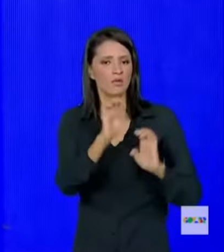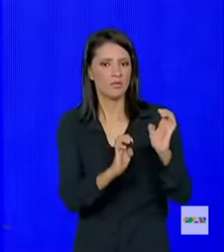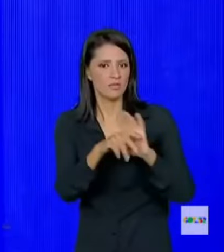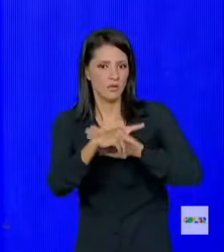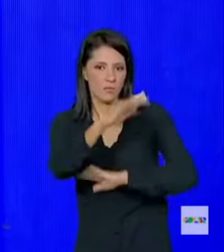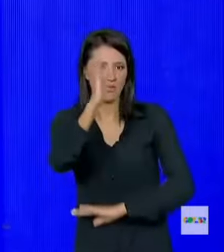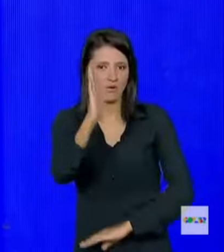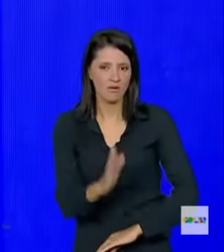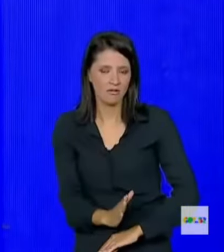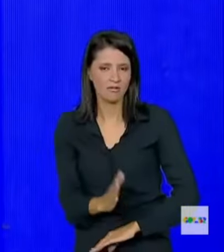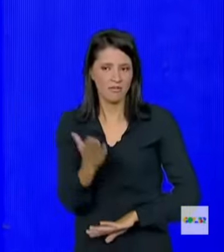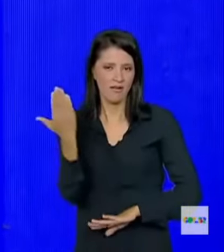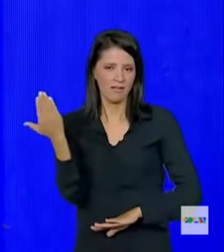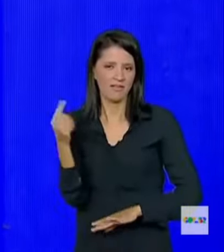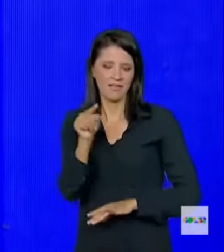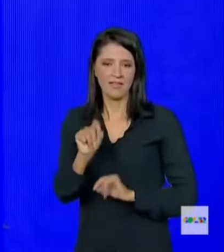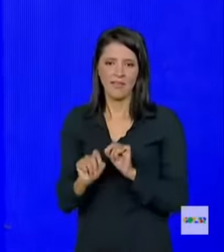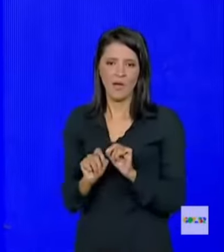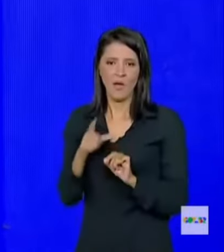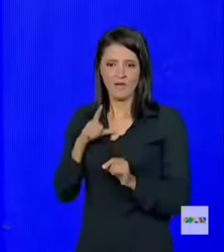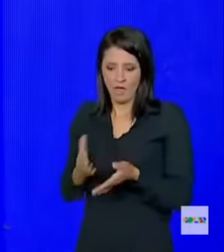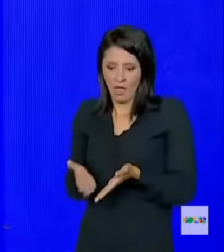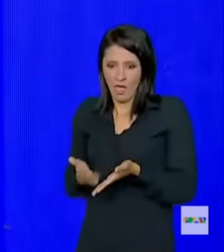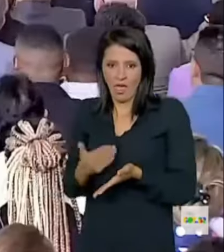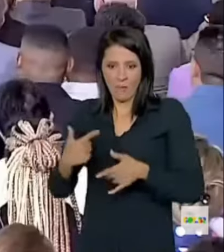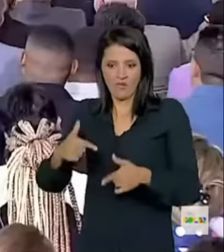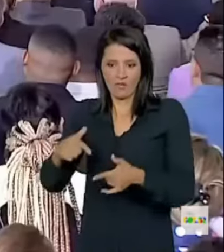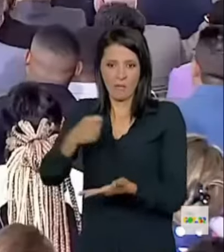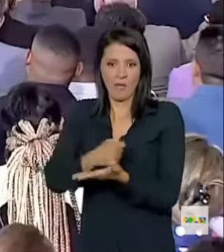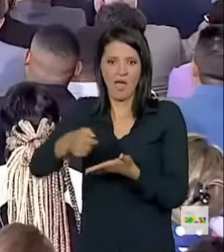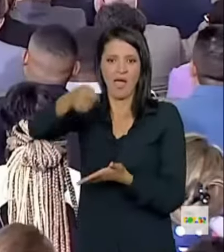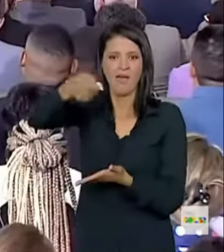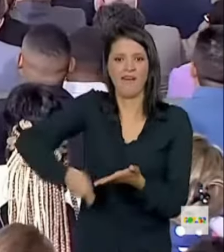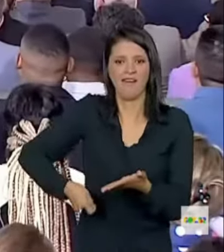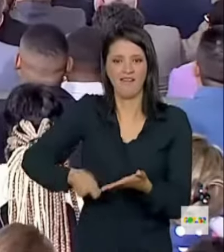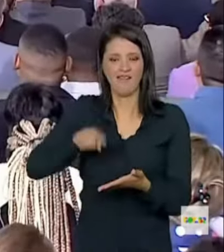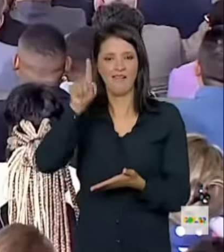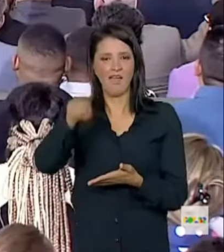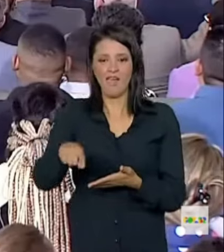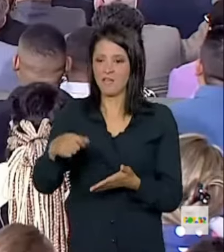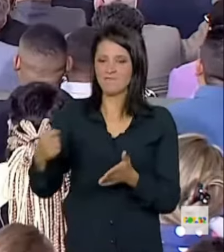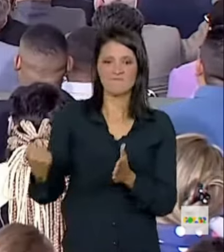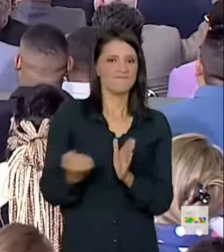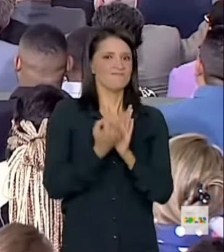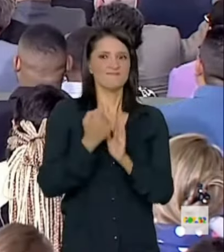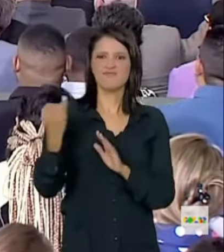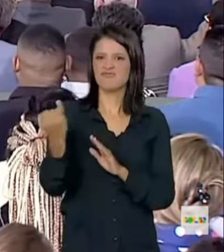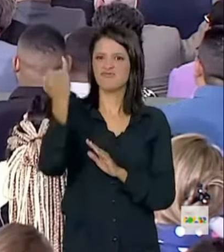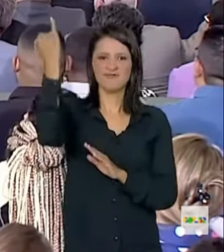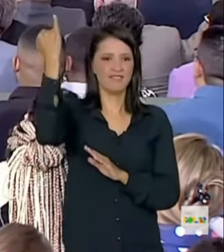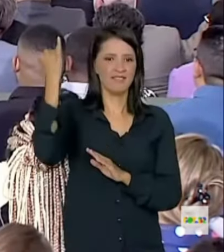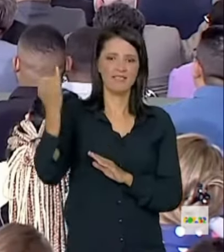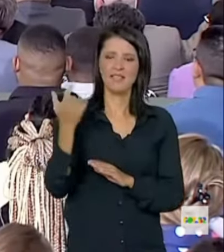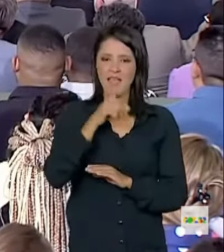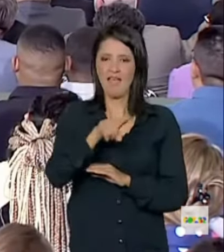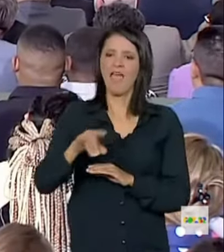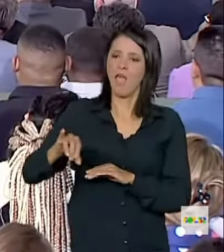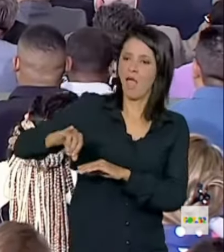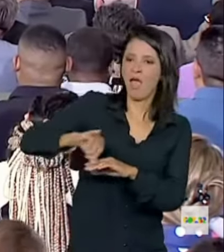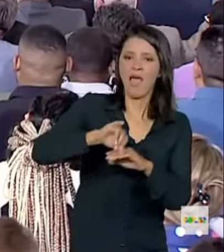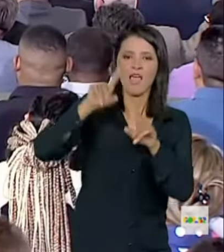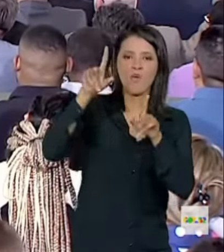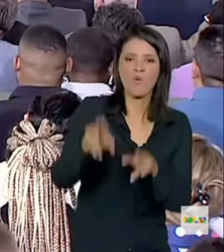país. Então, você ter uma carteira profissional assinada era como se fosse uma relíquia. Era como se fosse uma relíquia. É como